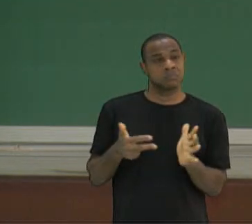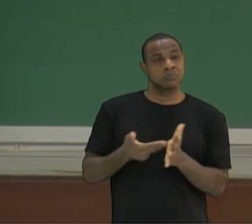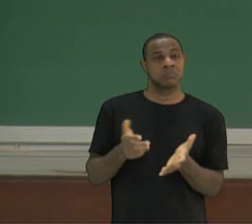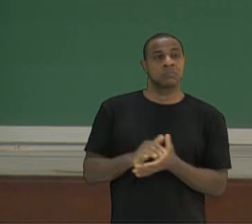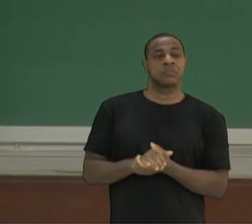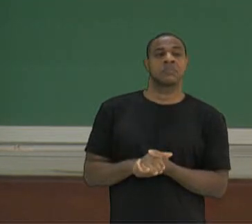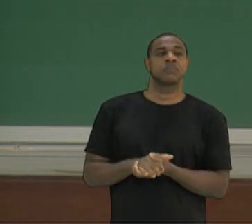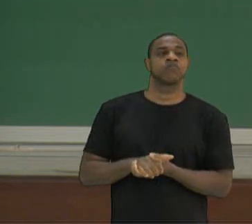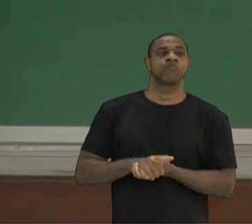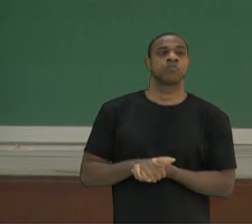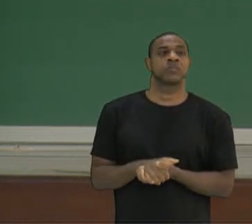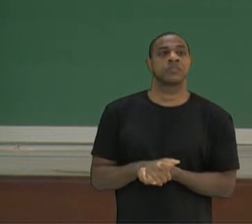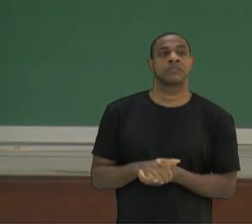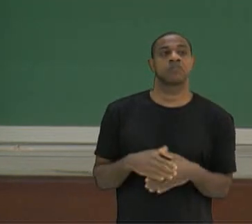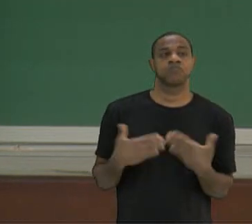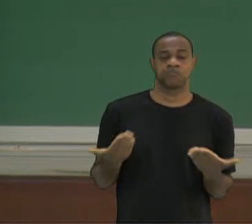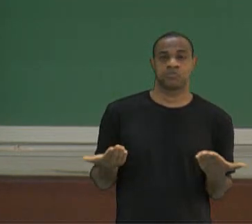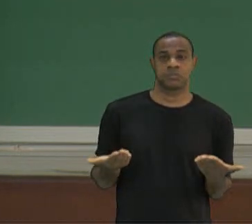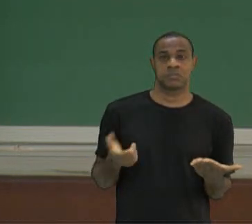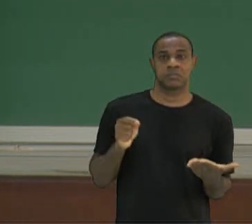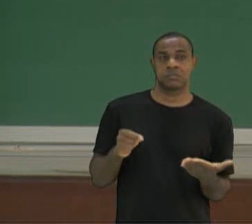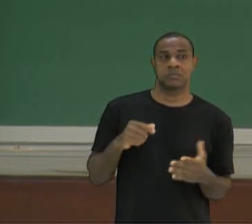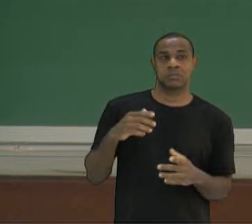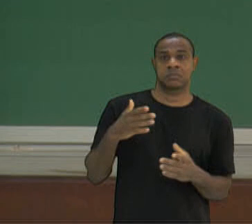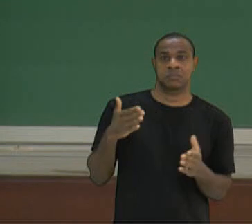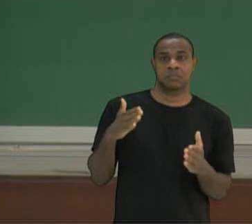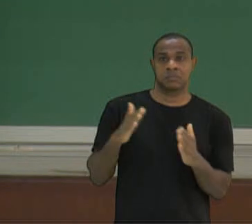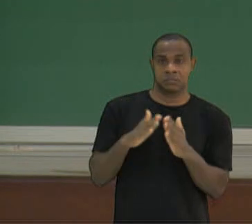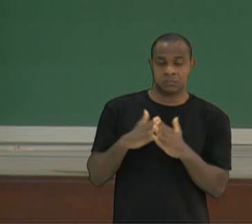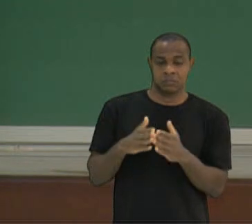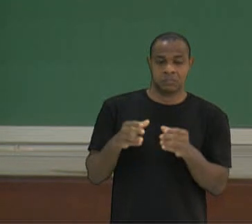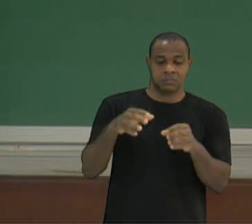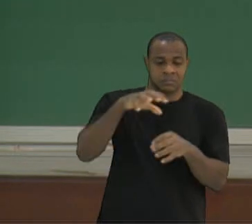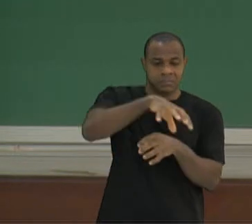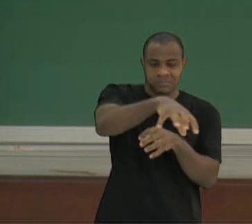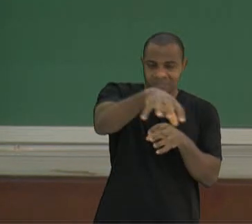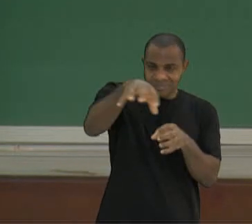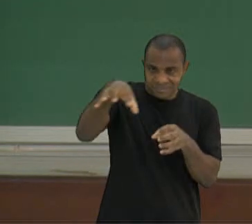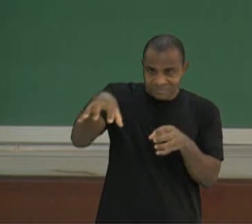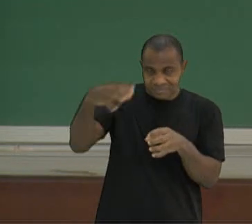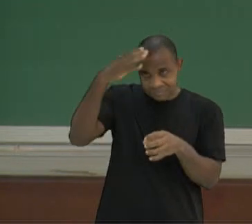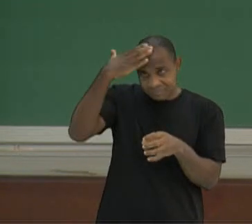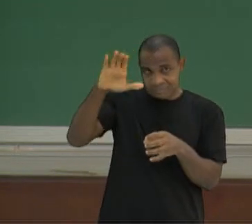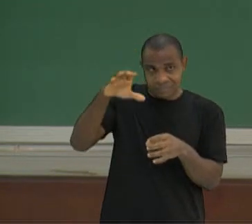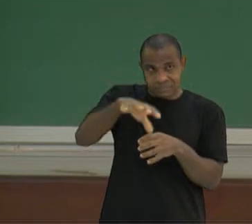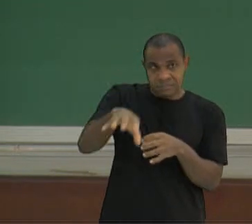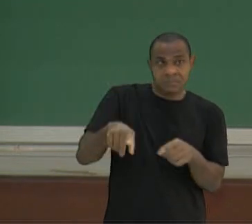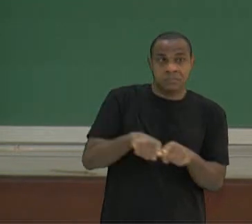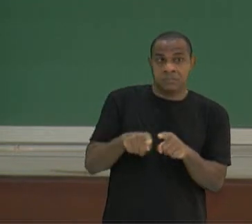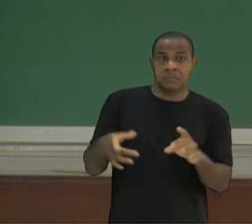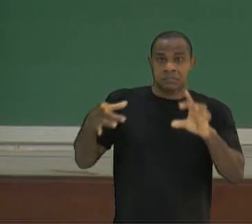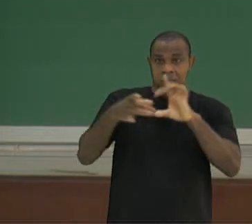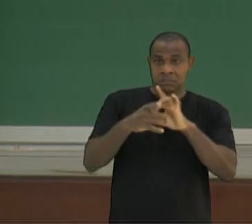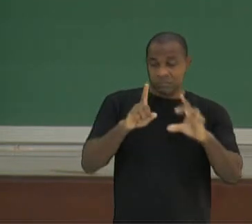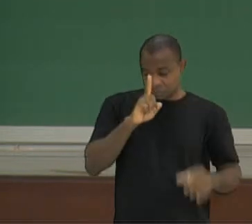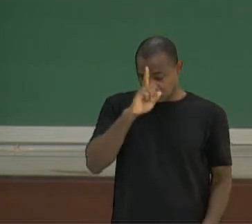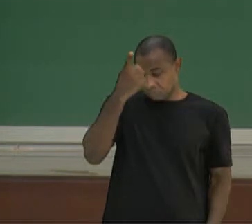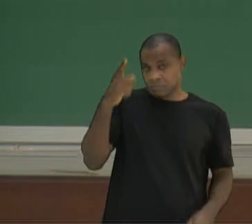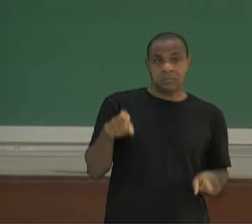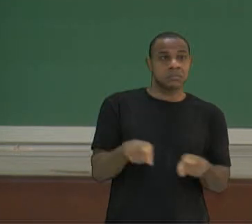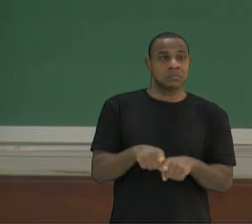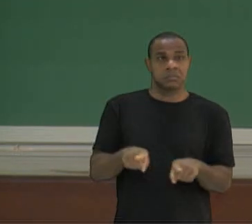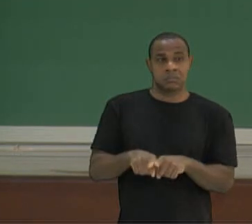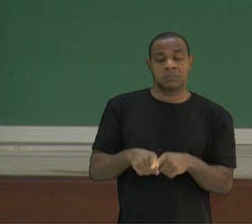em Curitiba, na Grande Curitiba, né? Quem mora na região metropolitana de Curitiba faz parte dessa ideia aqui do que a gente chama